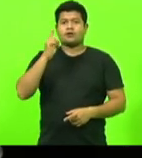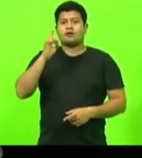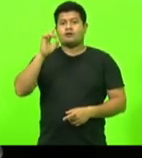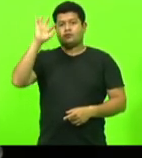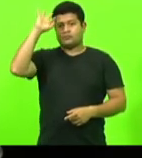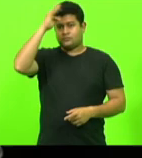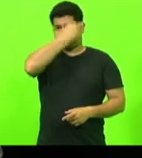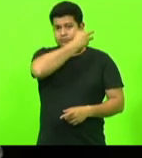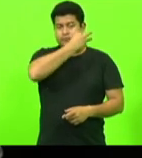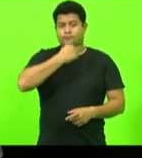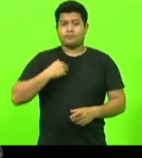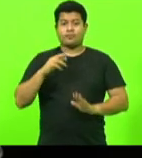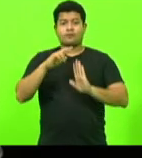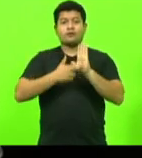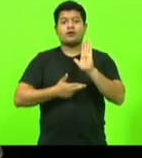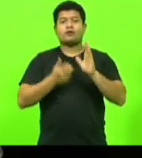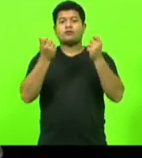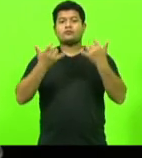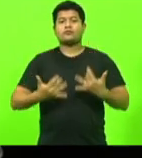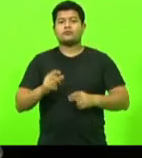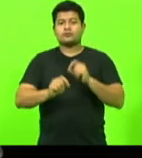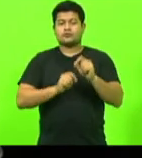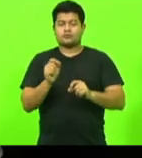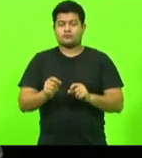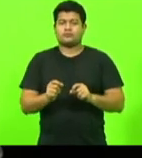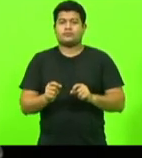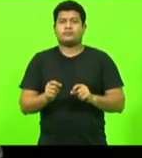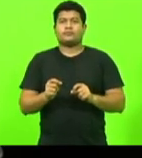Relatório. Cuida-se do requerimento